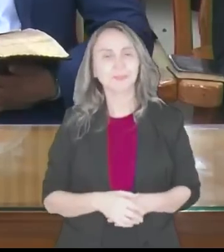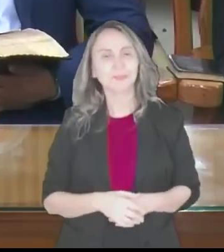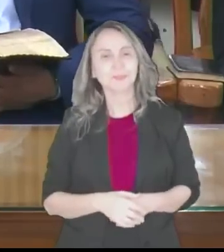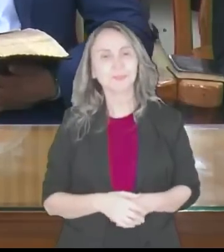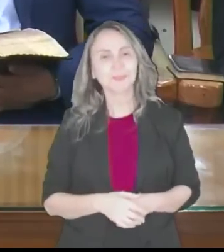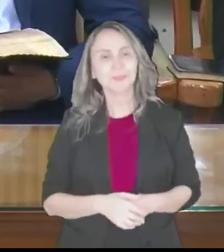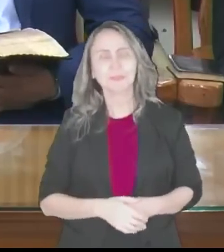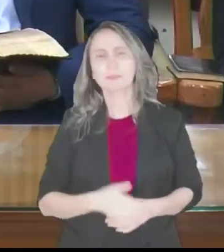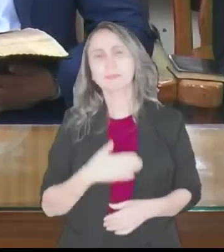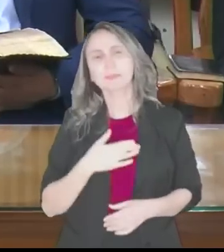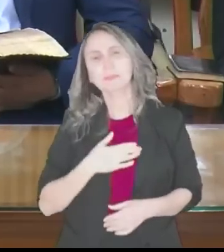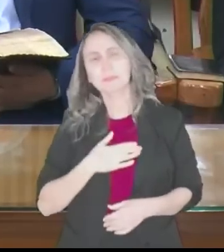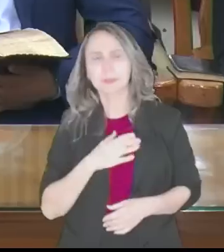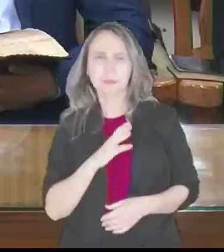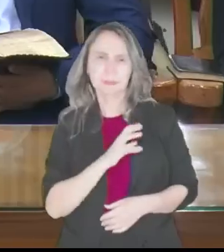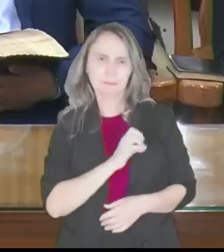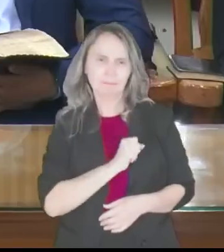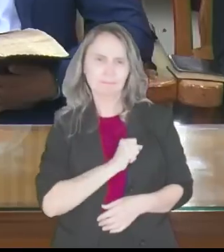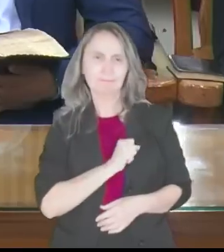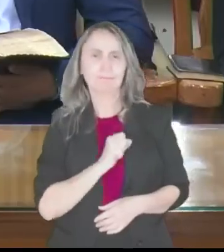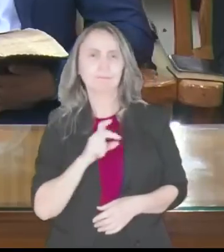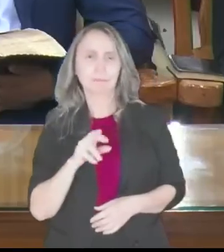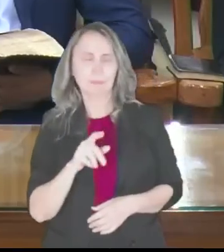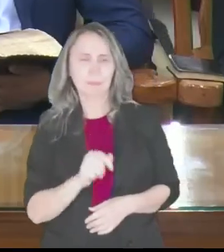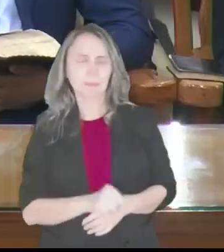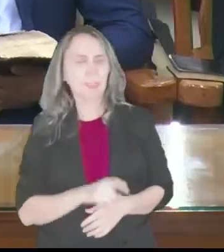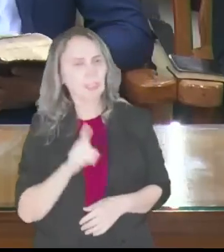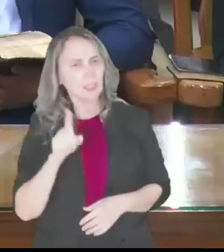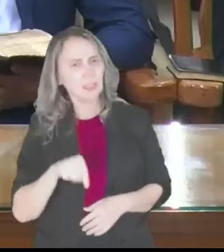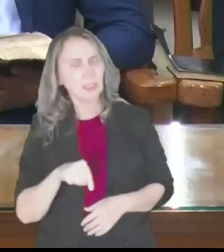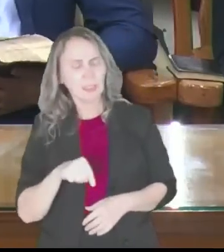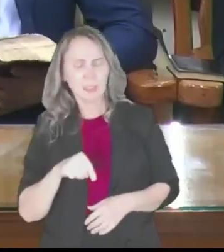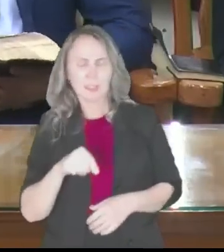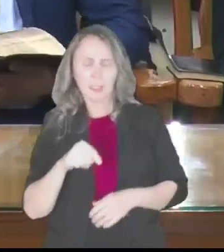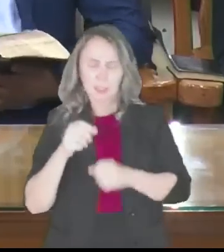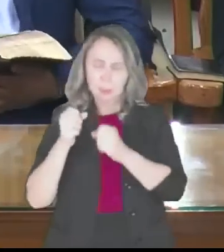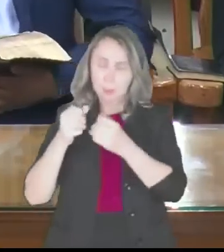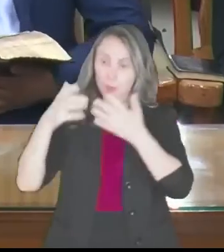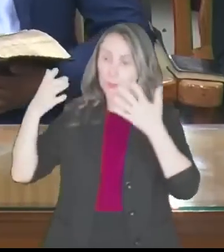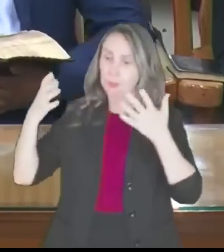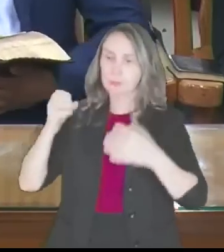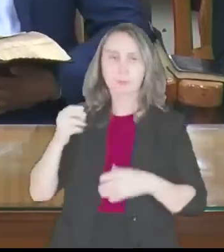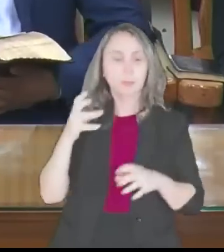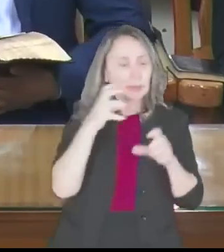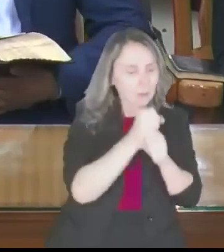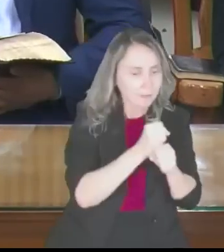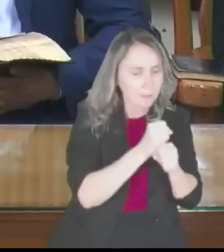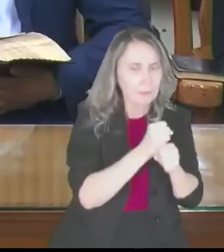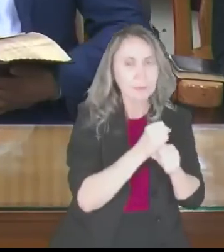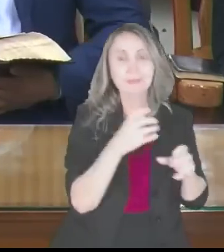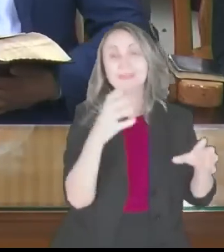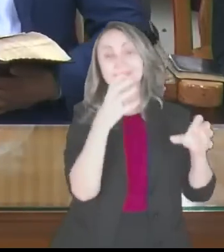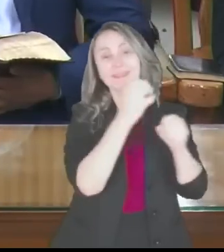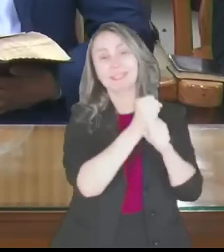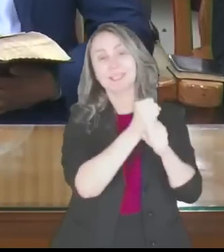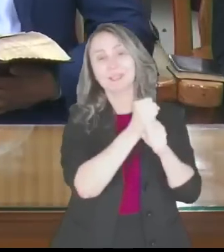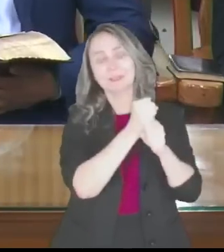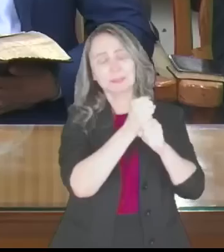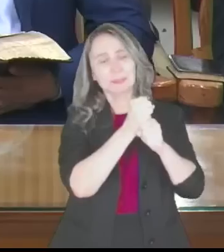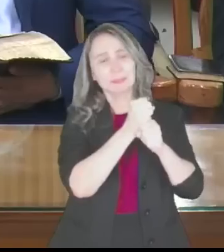Meus amados irmãos, é o que? É luz ou é treva? Me ajude. É luz ou é treva? Treva, lugar escuro.